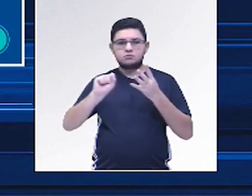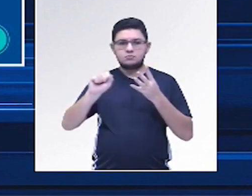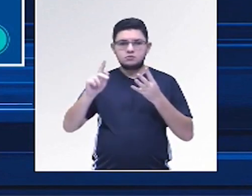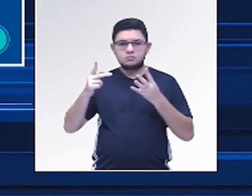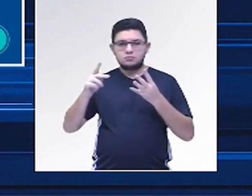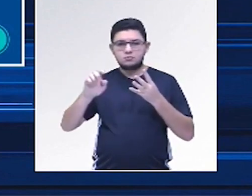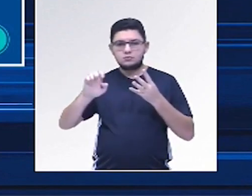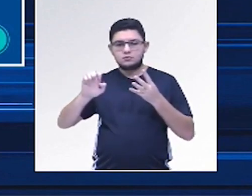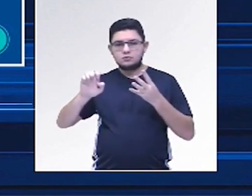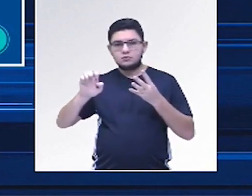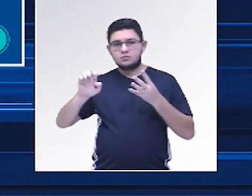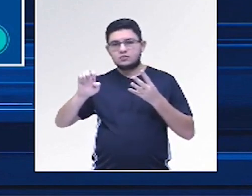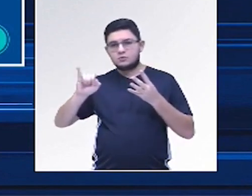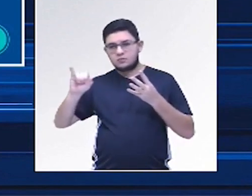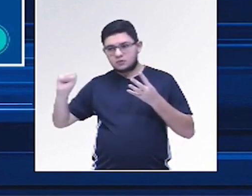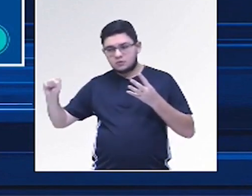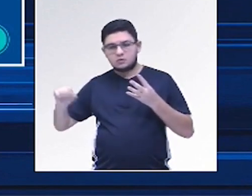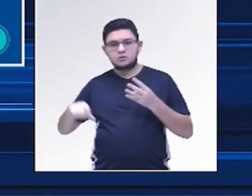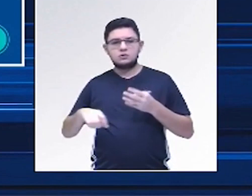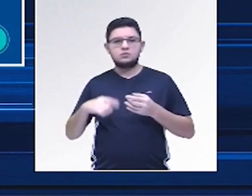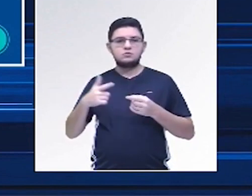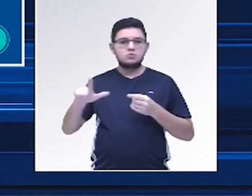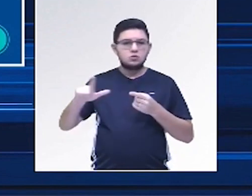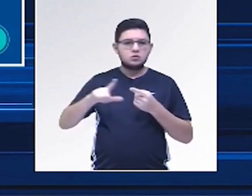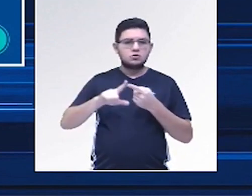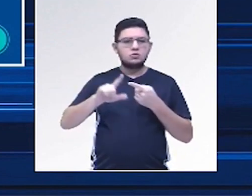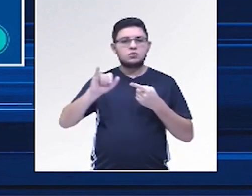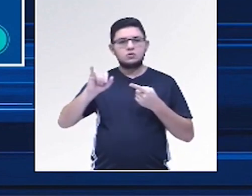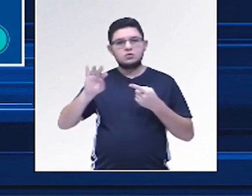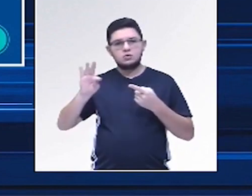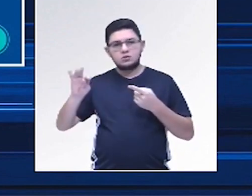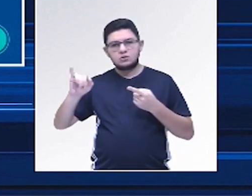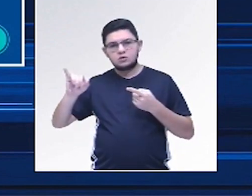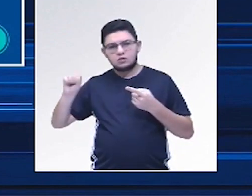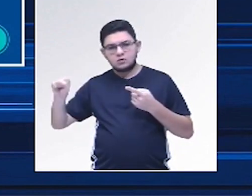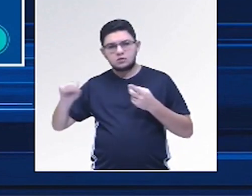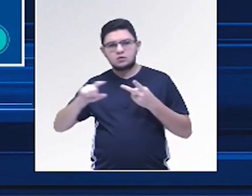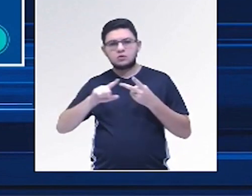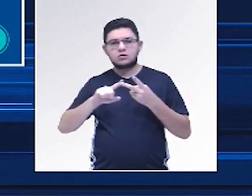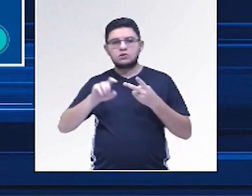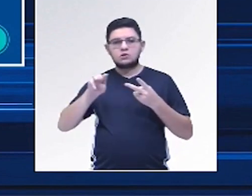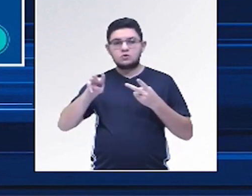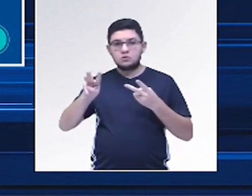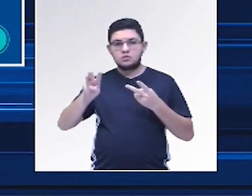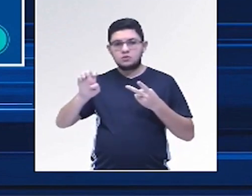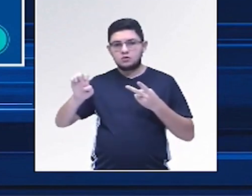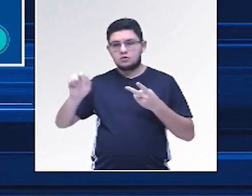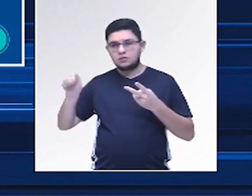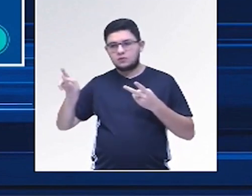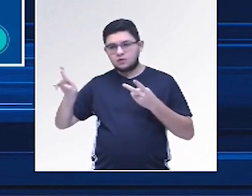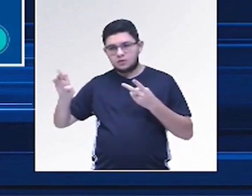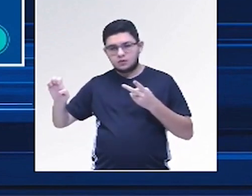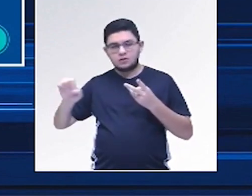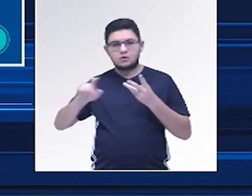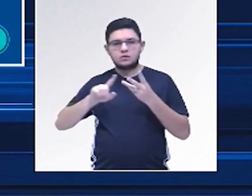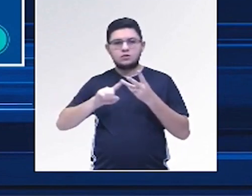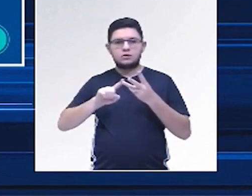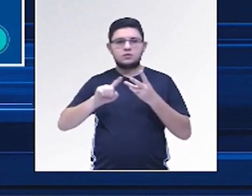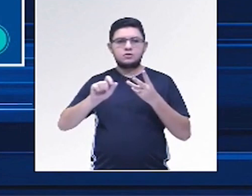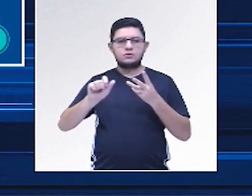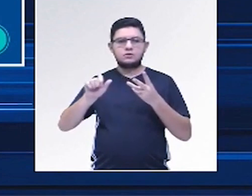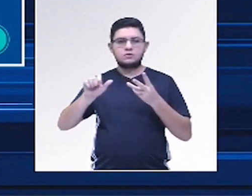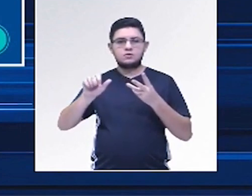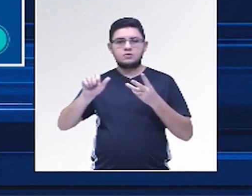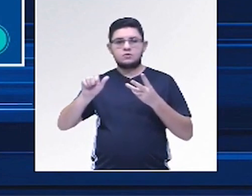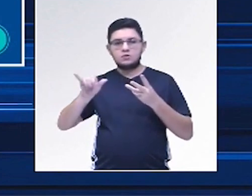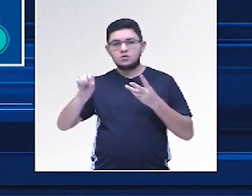we are, you are, they are. Então, na verdade, resumindo, são três formas. Am, né,